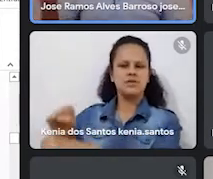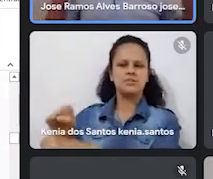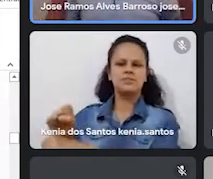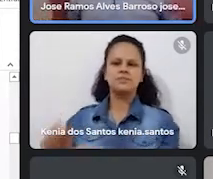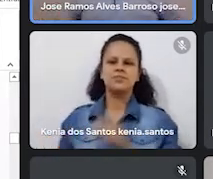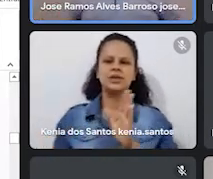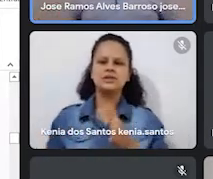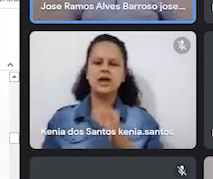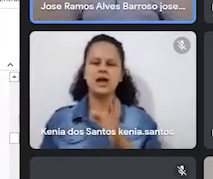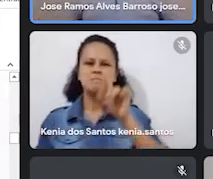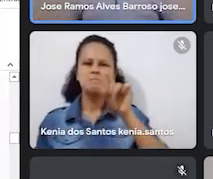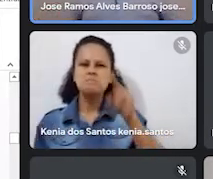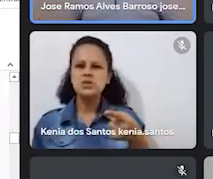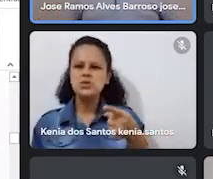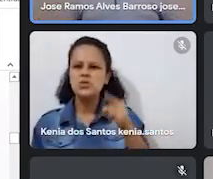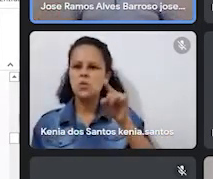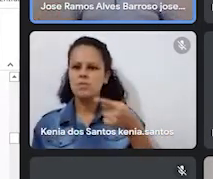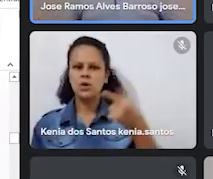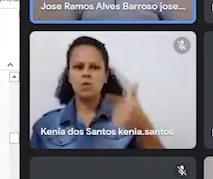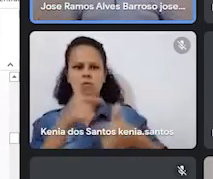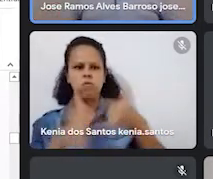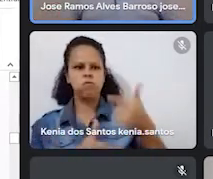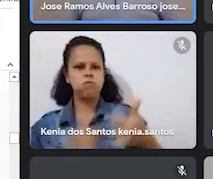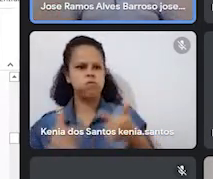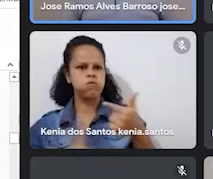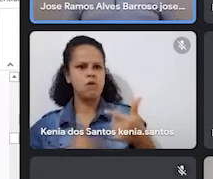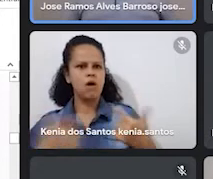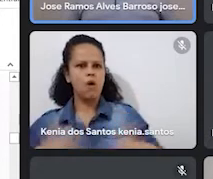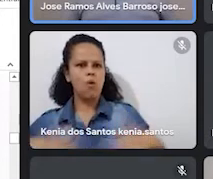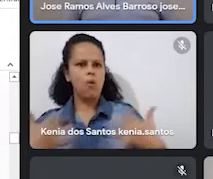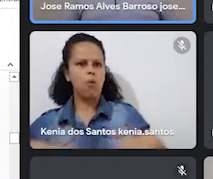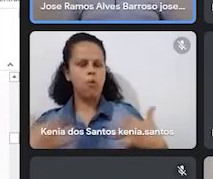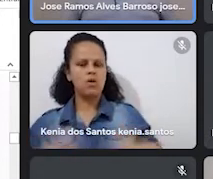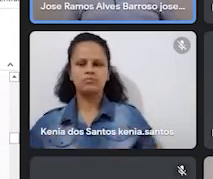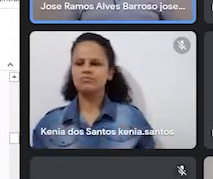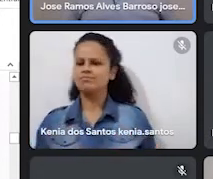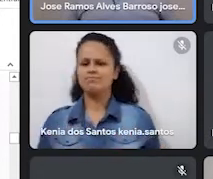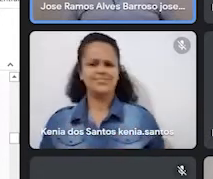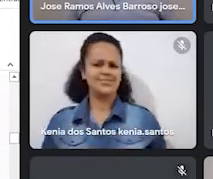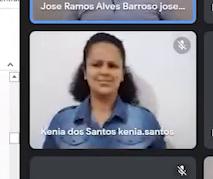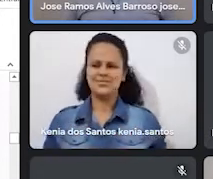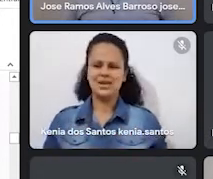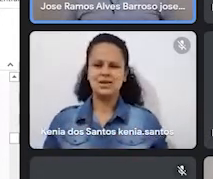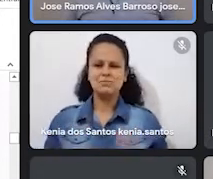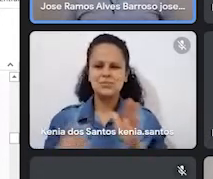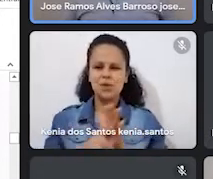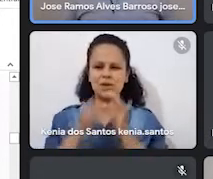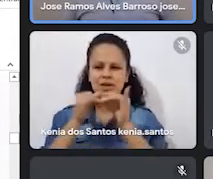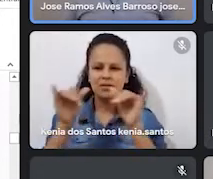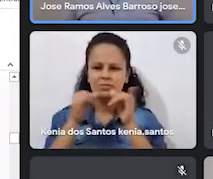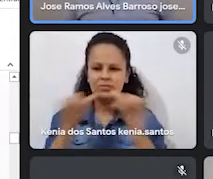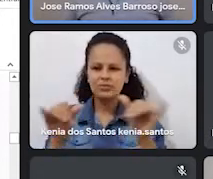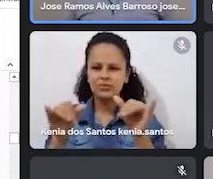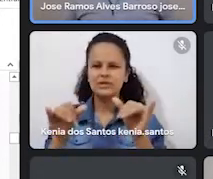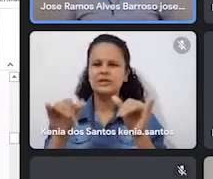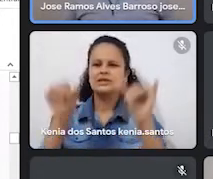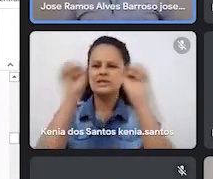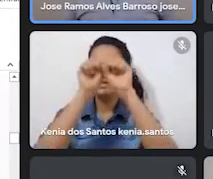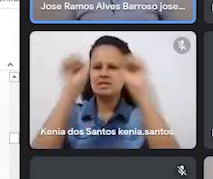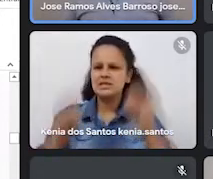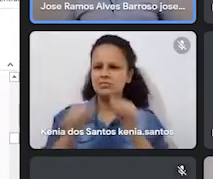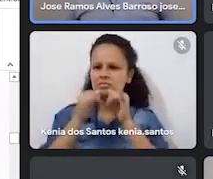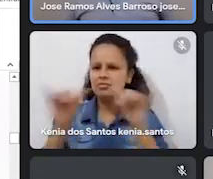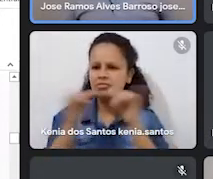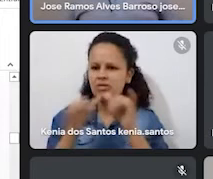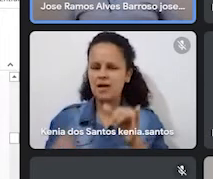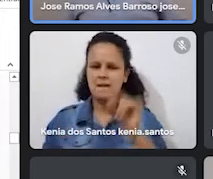1.000 operações é muita coisa. É não, para quem trabalha na área elétrica, quem trabalha no sistema elétrico de potência, é muito pouco.